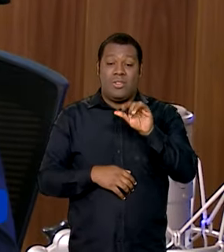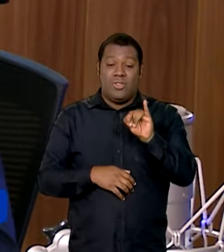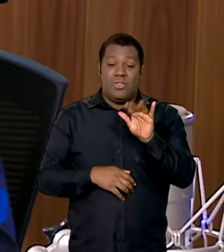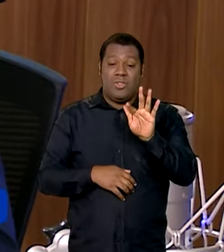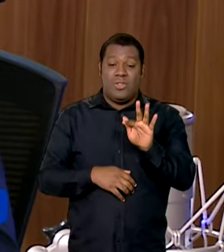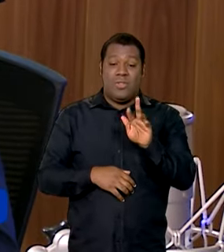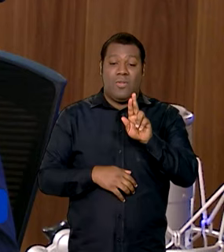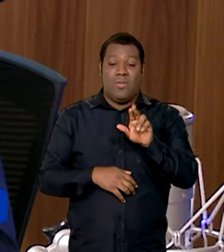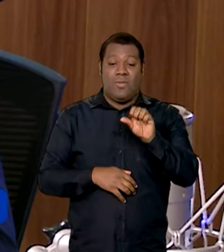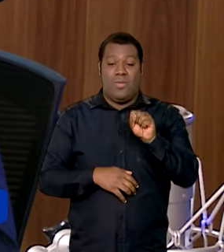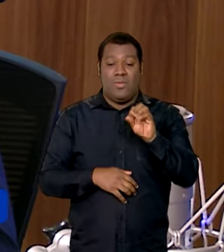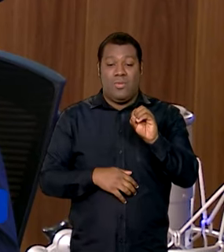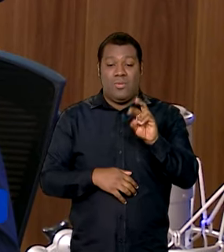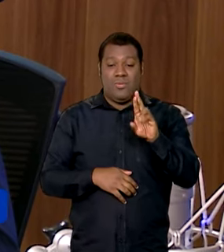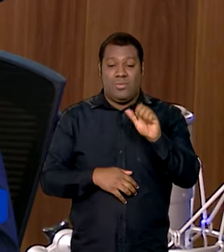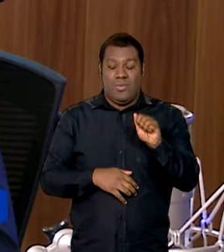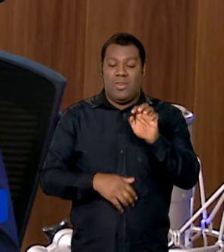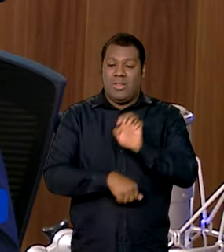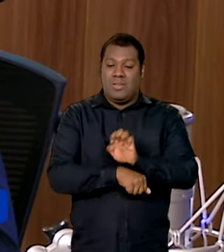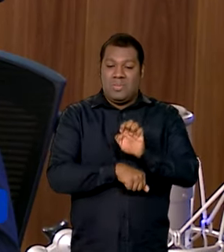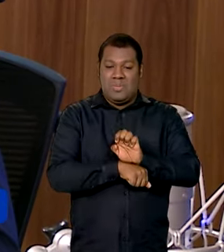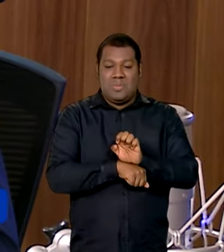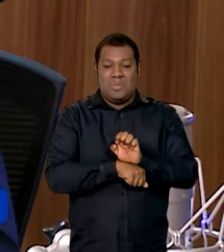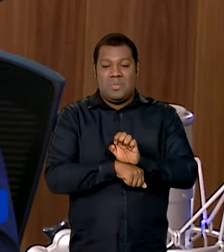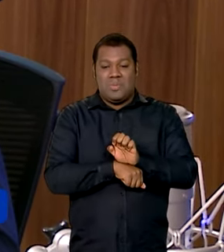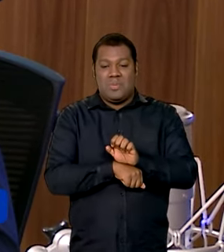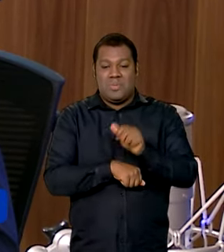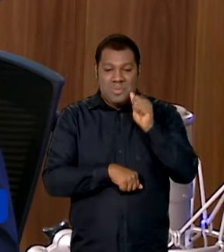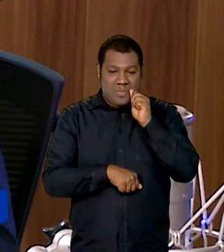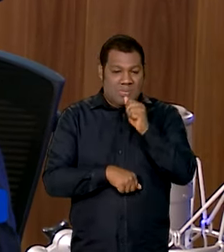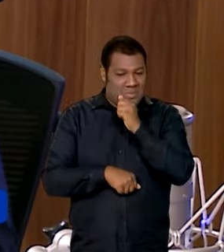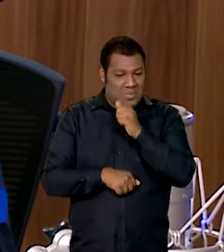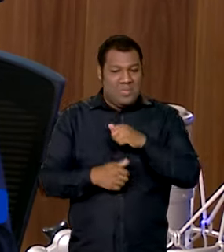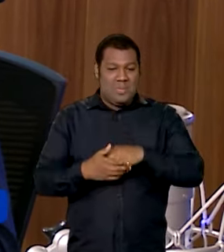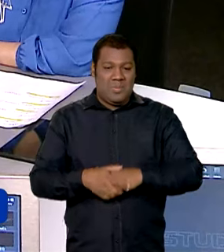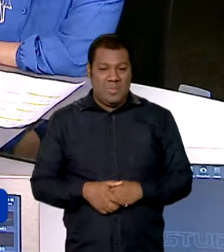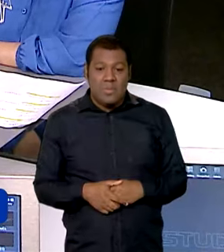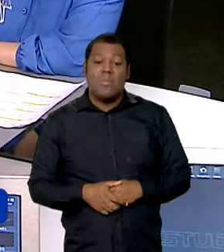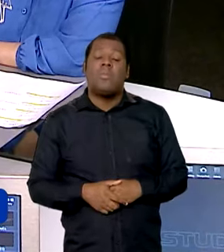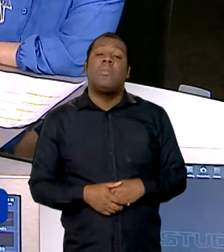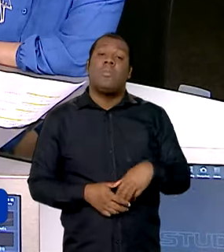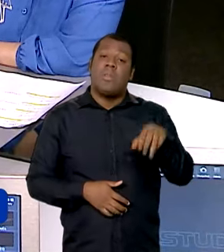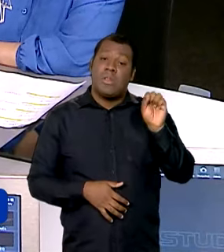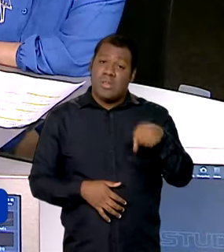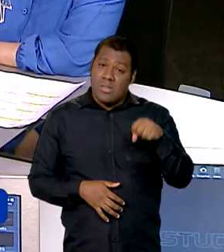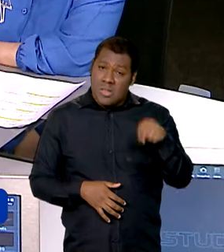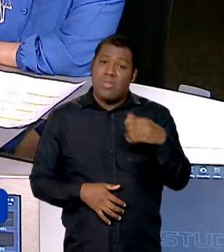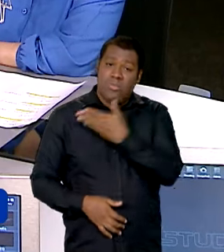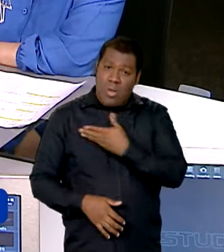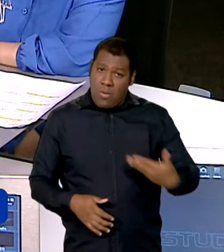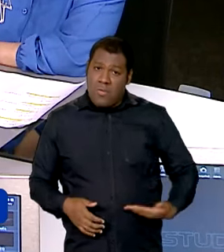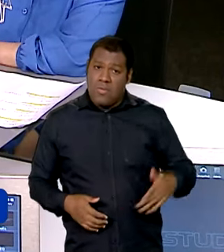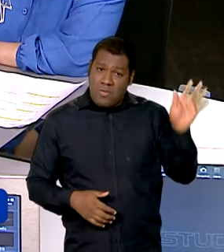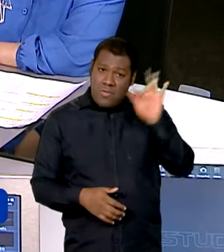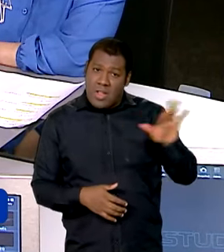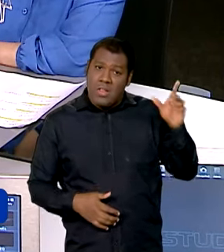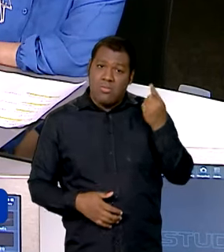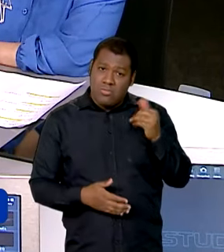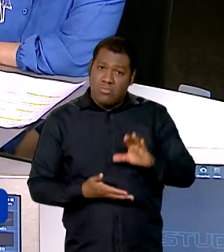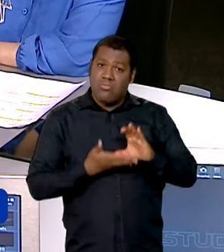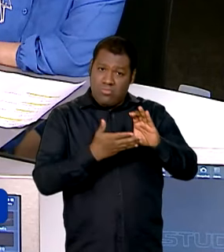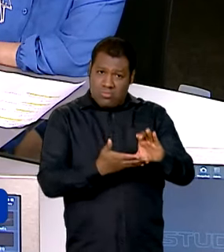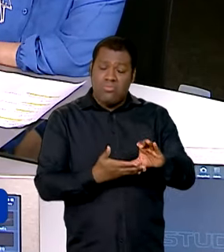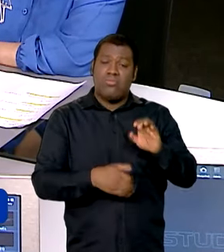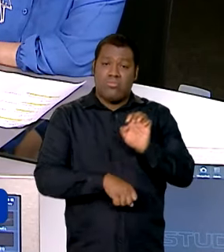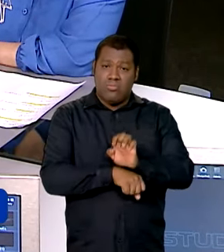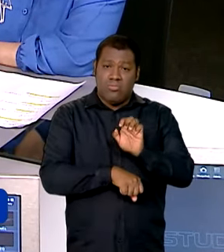eh o Amapá Está sim bem contemplado e não diferente dos outros estados da Amazônia né só o Ministério da